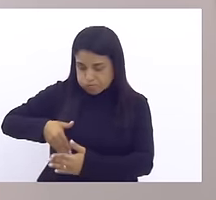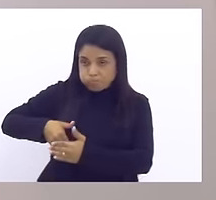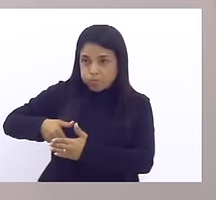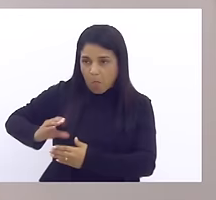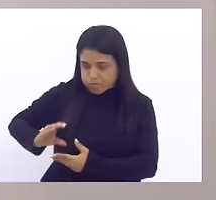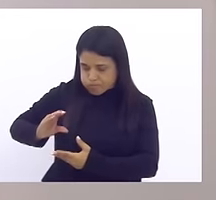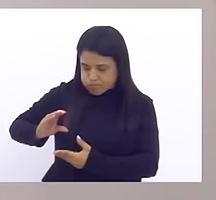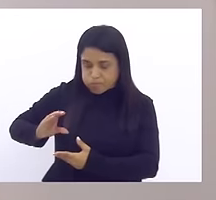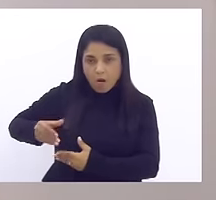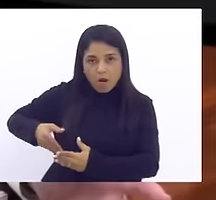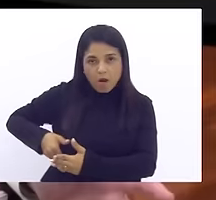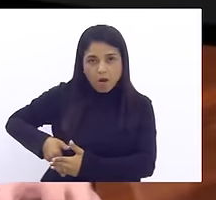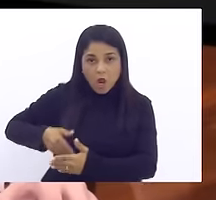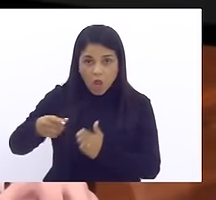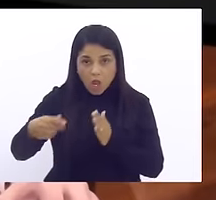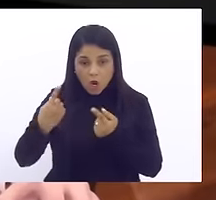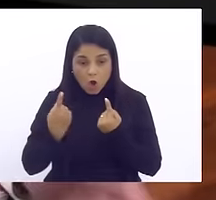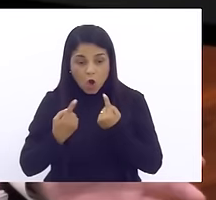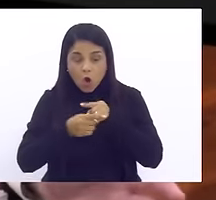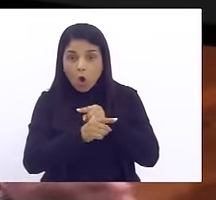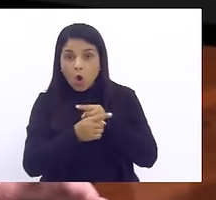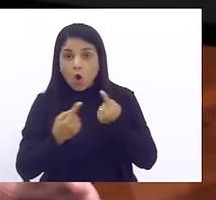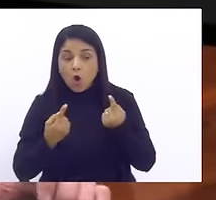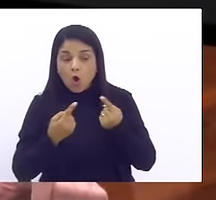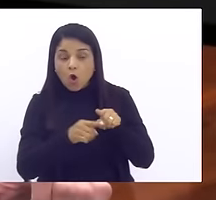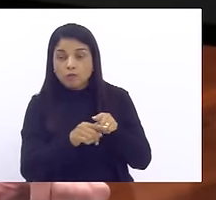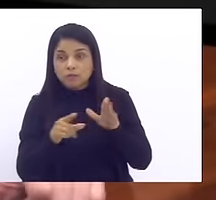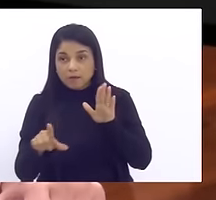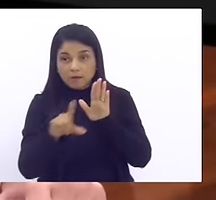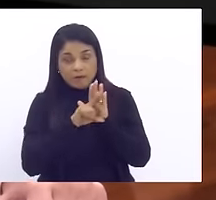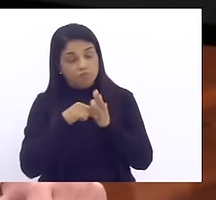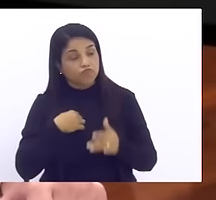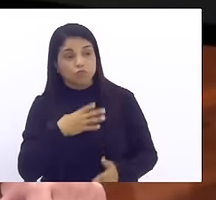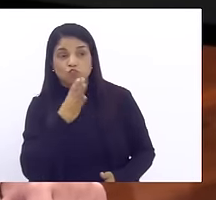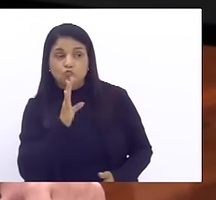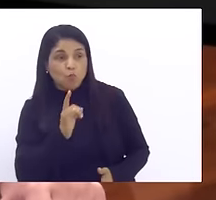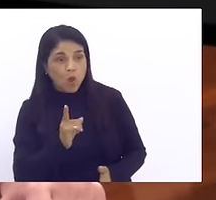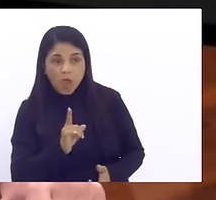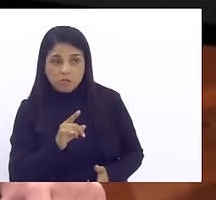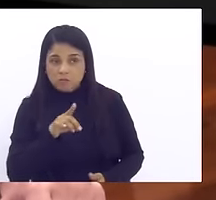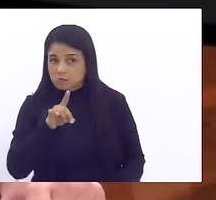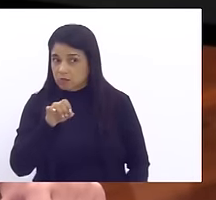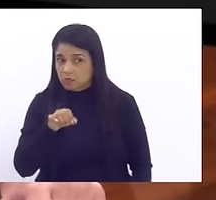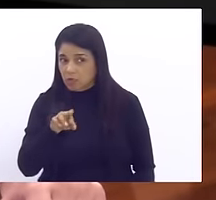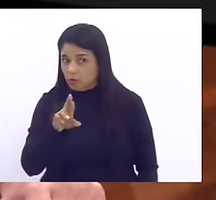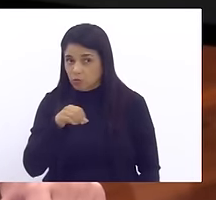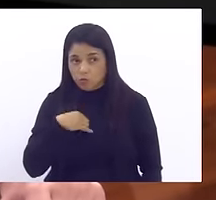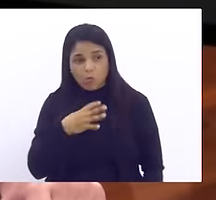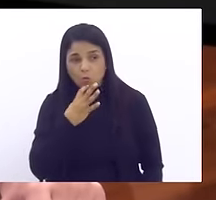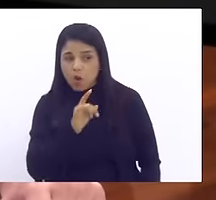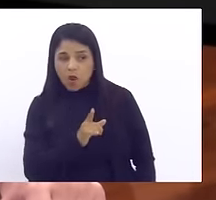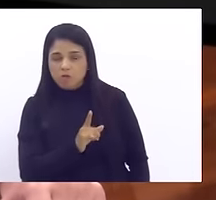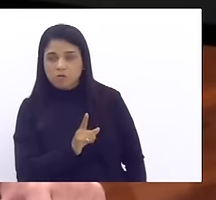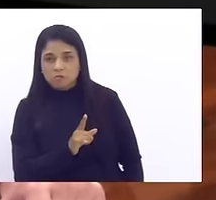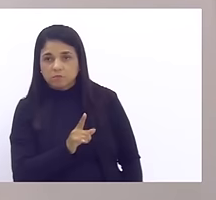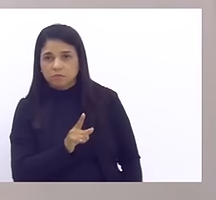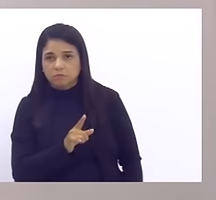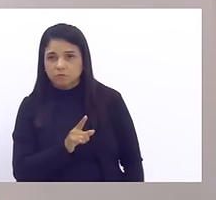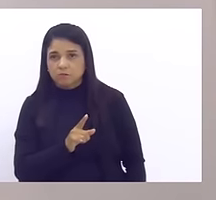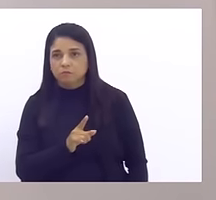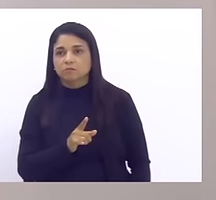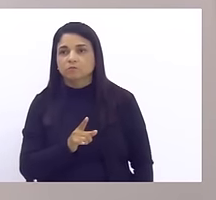concorda sim você só tá isso não é de conhecimento dela vai certamente vai adotar previdências com relação a isso